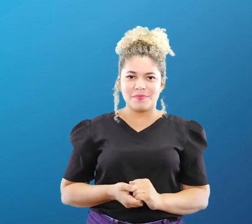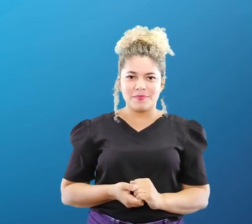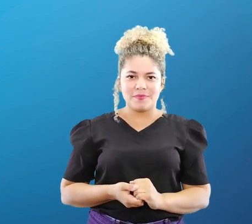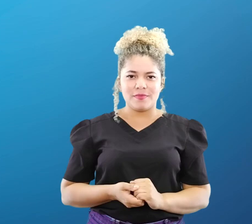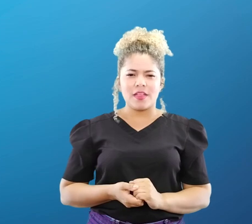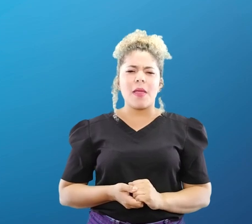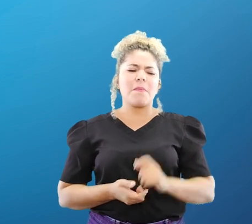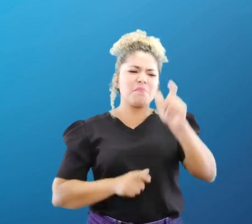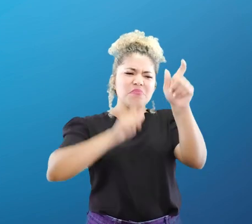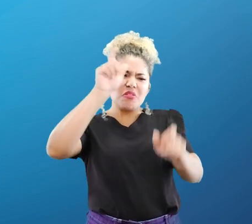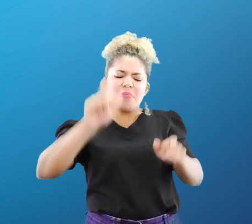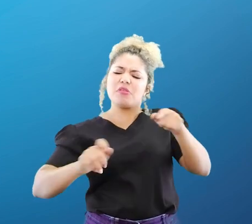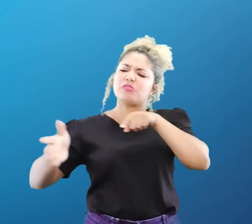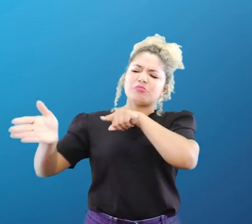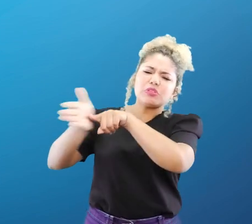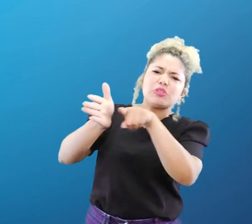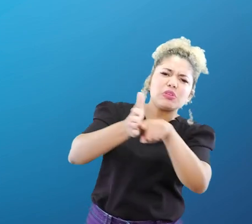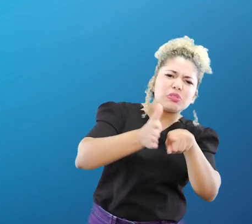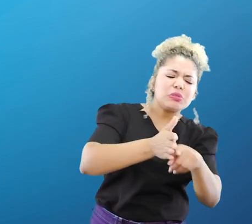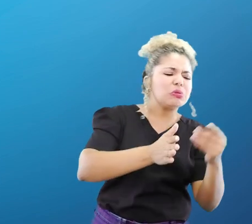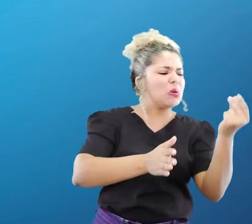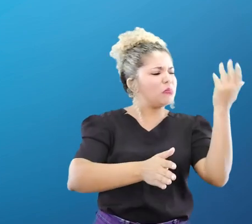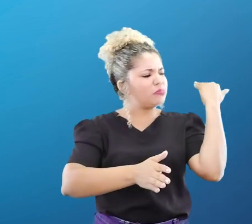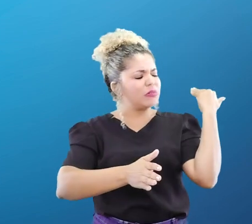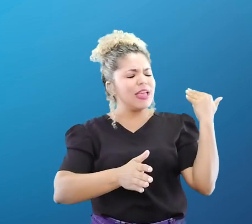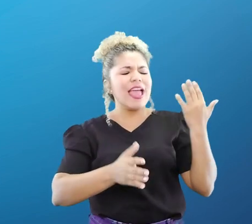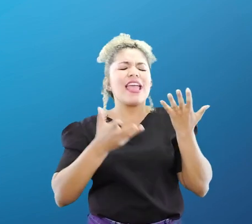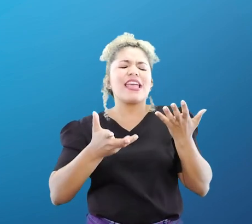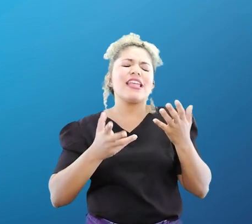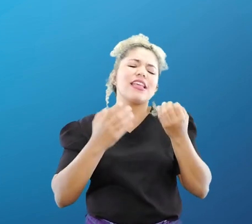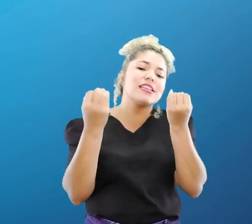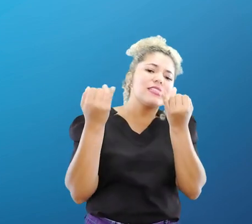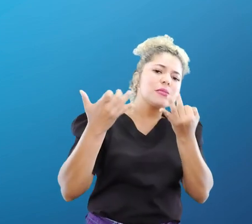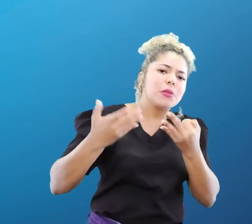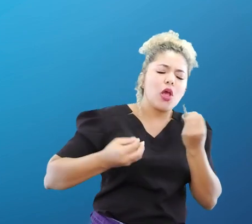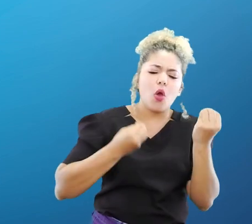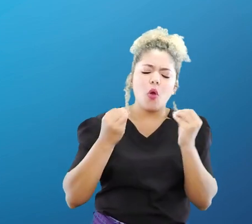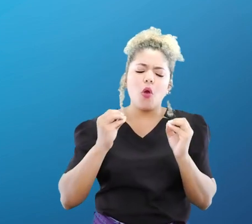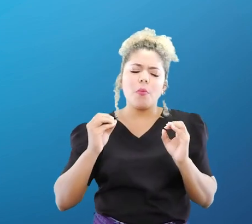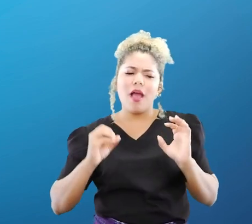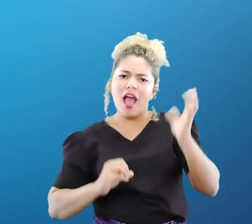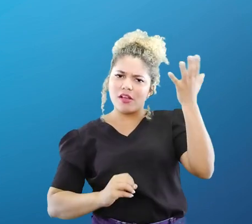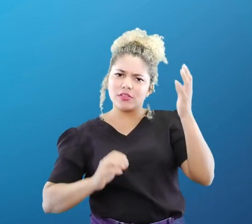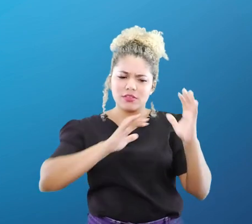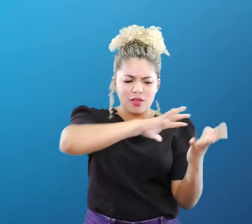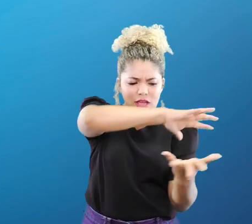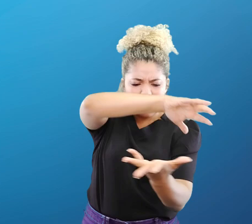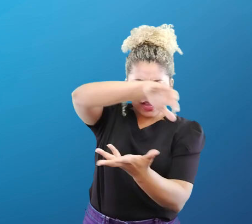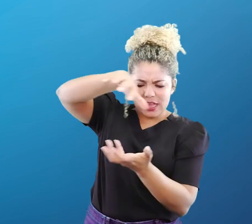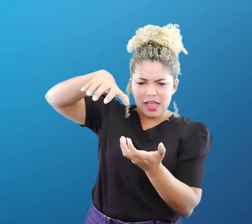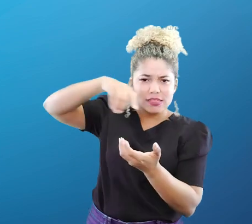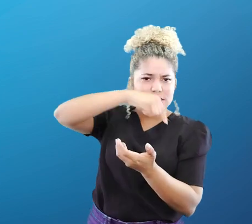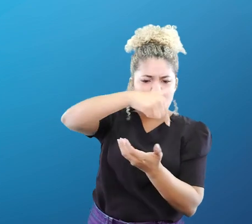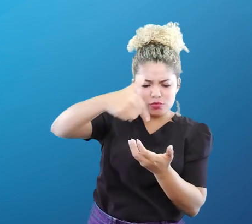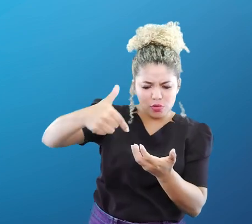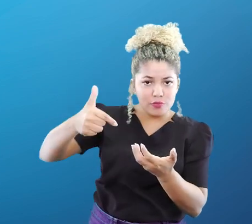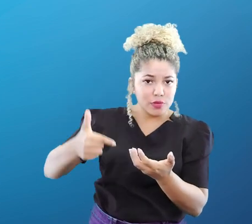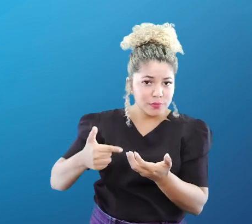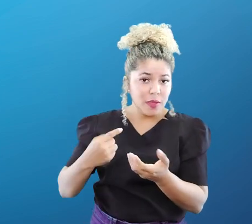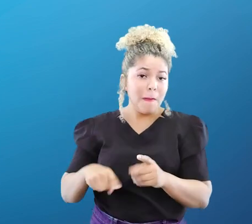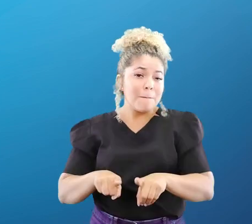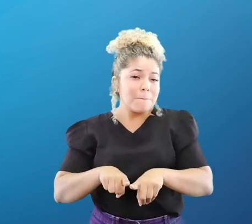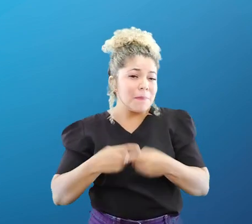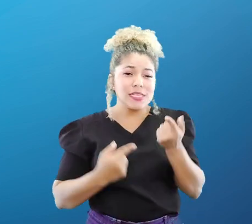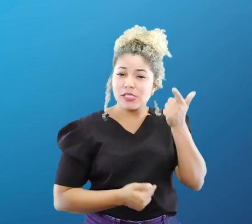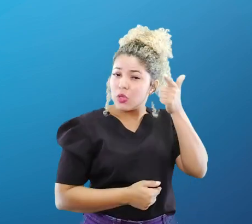Muitos estudiosos, durante muito tempo, tentaram explicar como ocorreu a formação dos continentes. Apesar de muitos estudos, eles